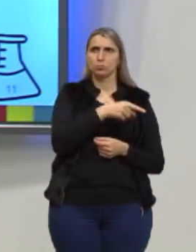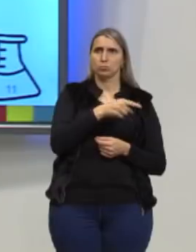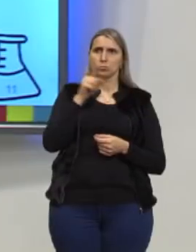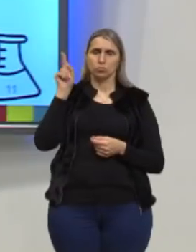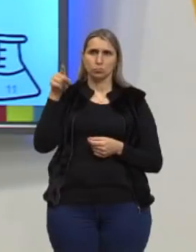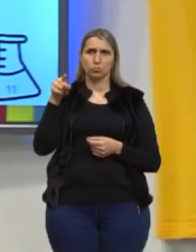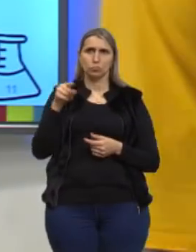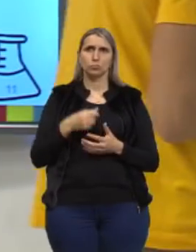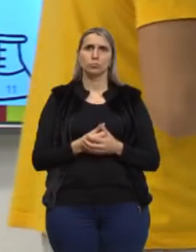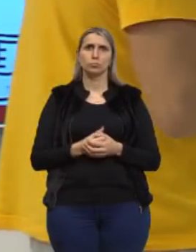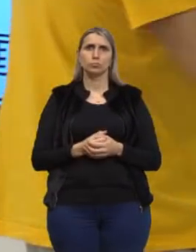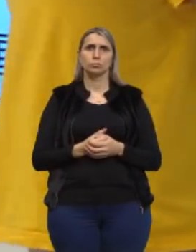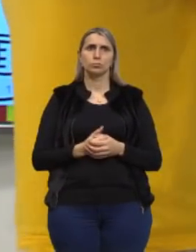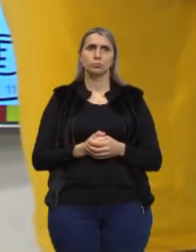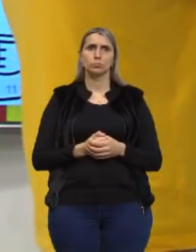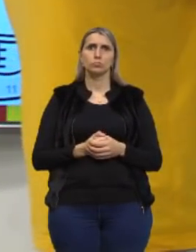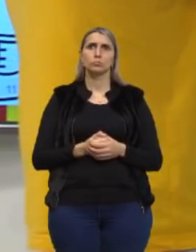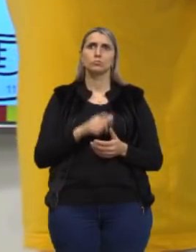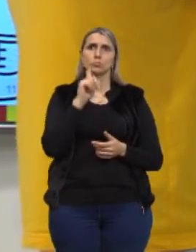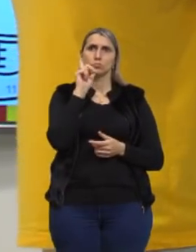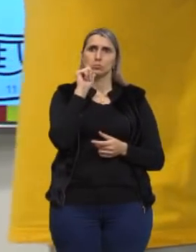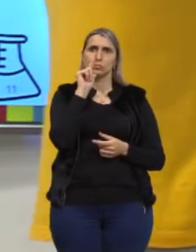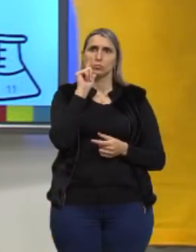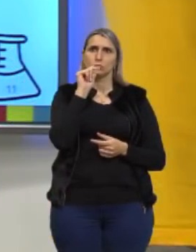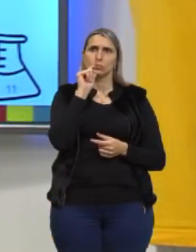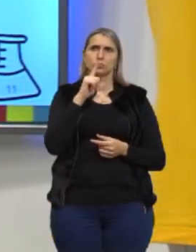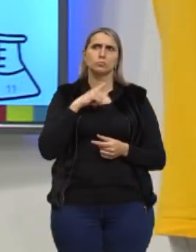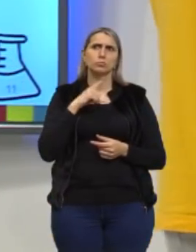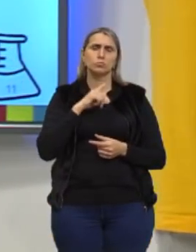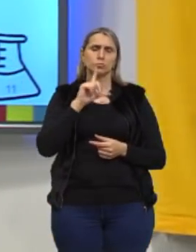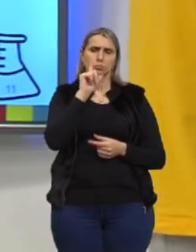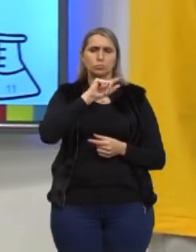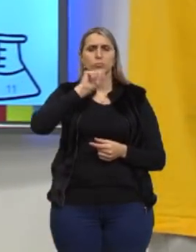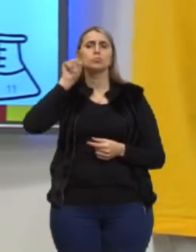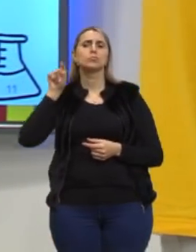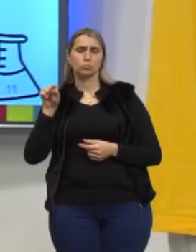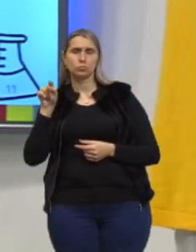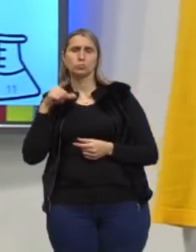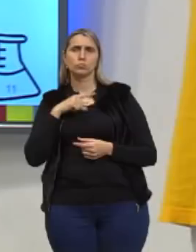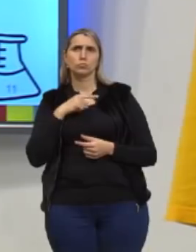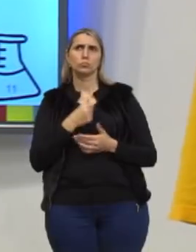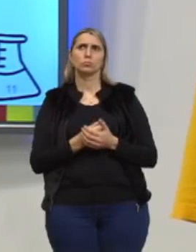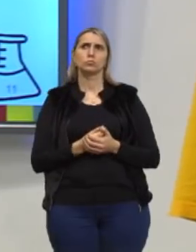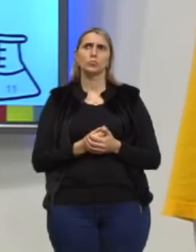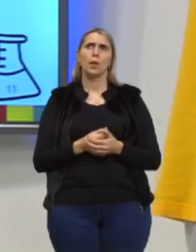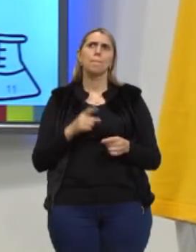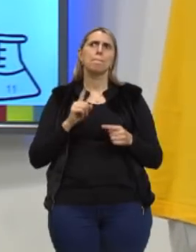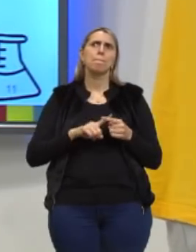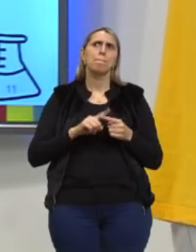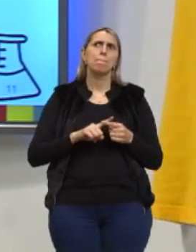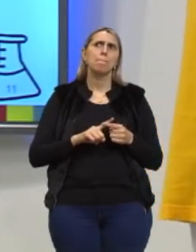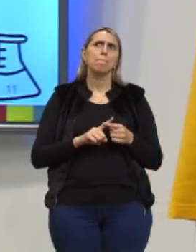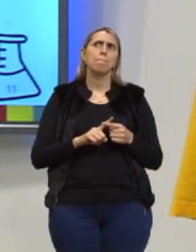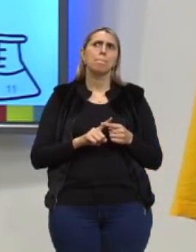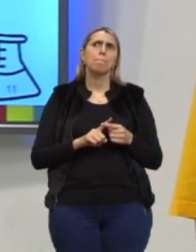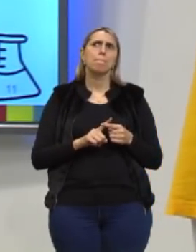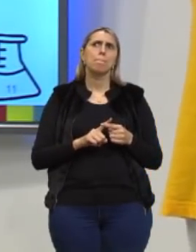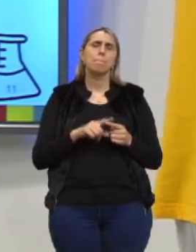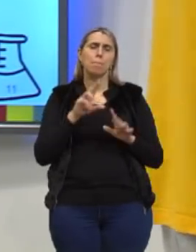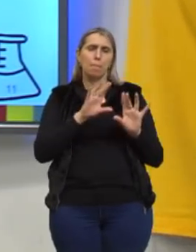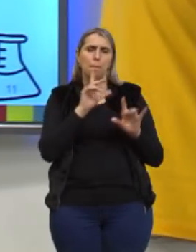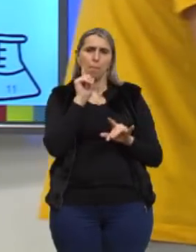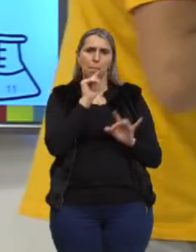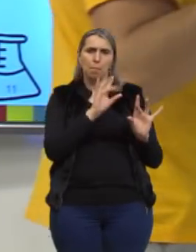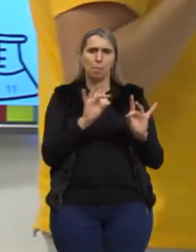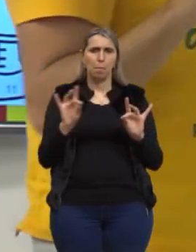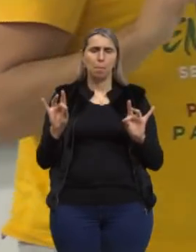corto a água tem um água do outro lado tem ó e pano e por que que eu falei está no estado